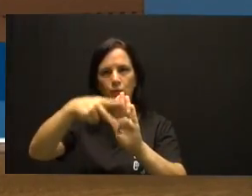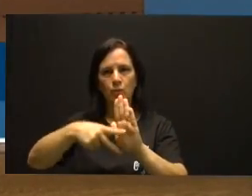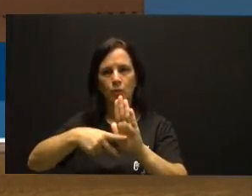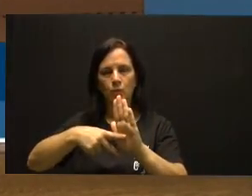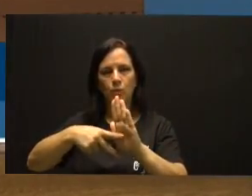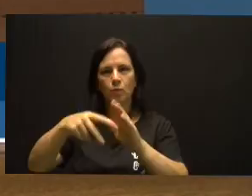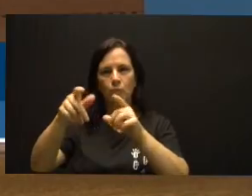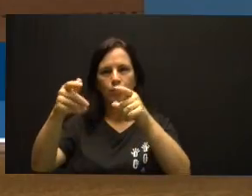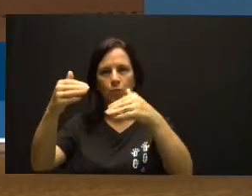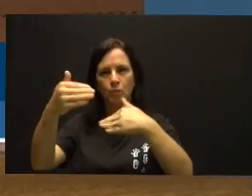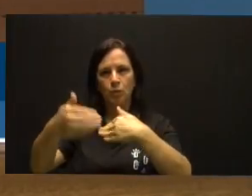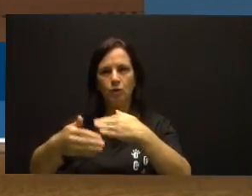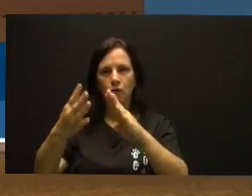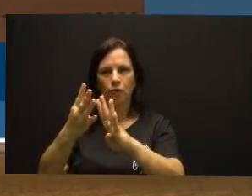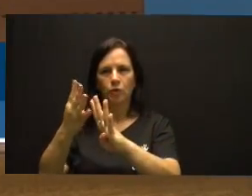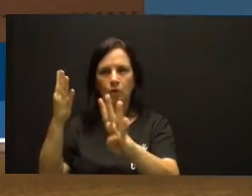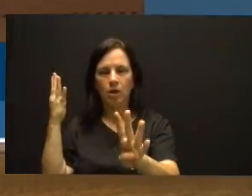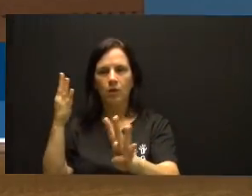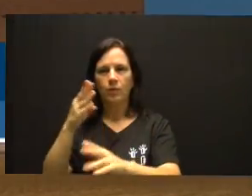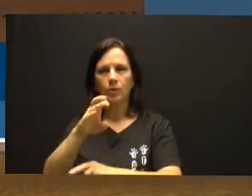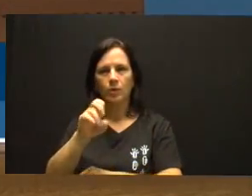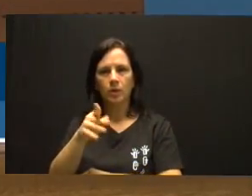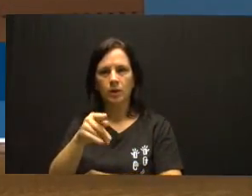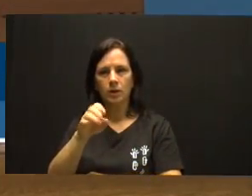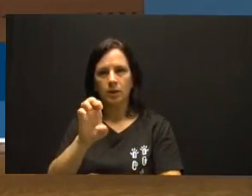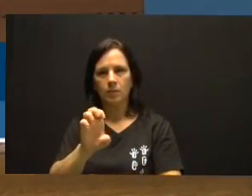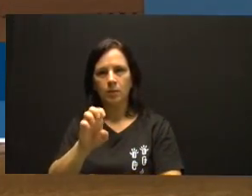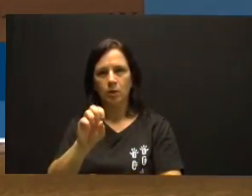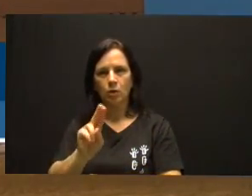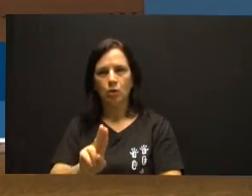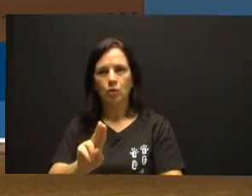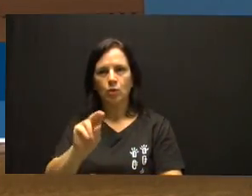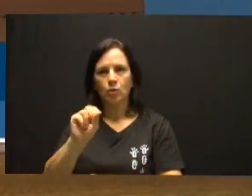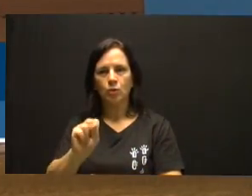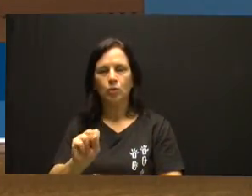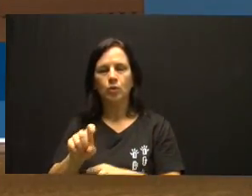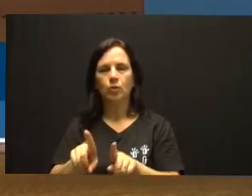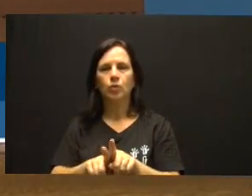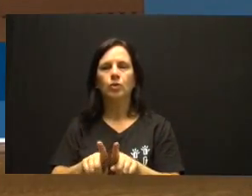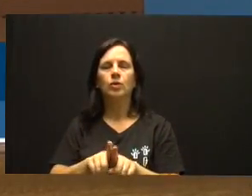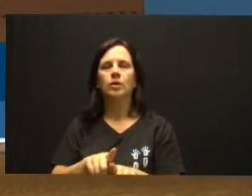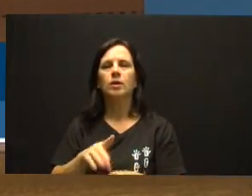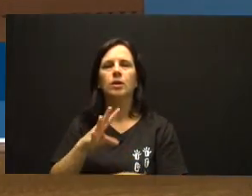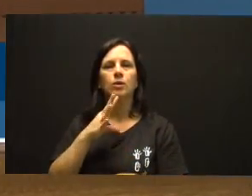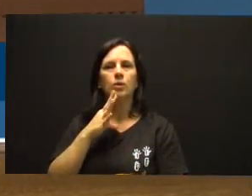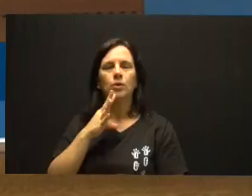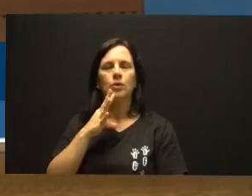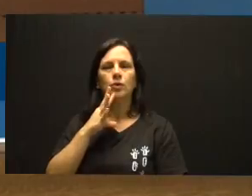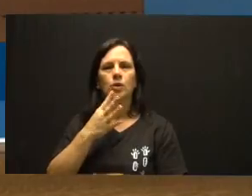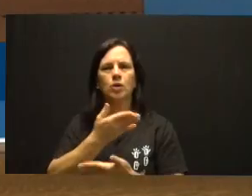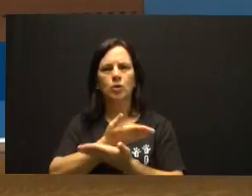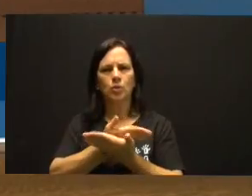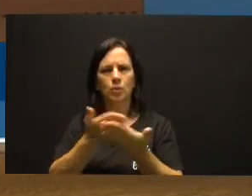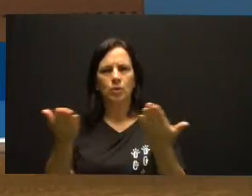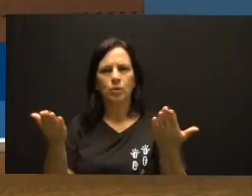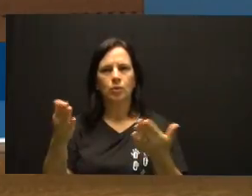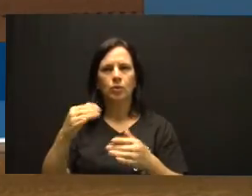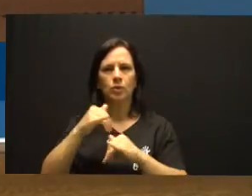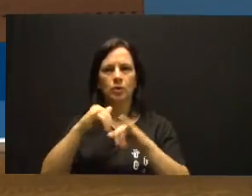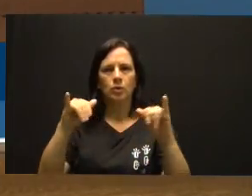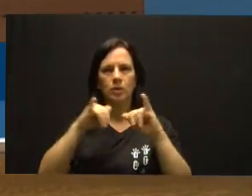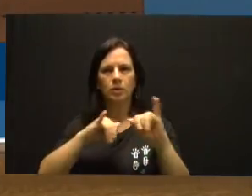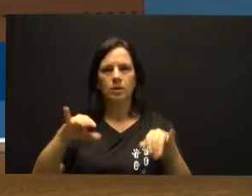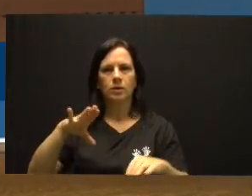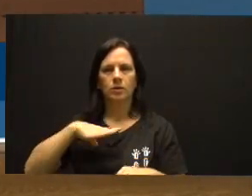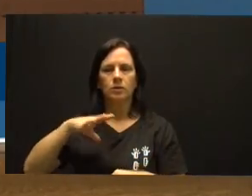zerar a fila de exames dos pacientes do SUS. Requer ainda do deliberado, seja dada ciência à imprensa